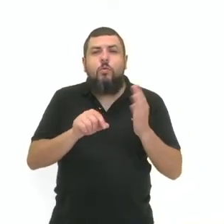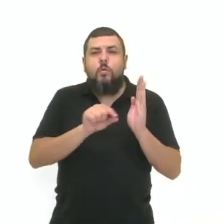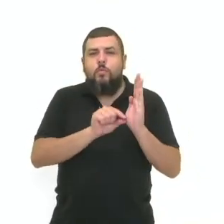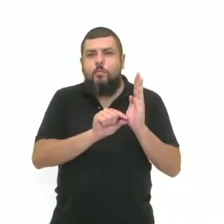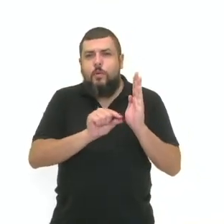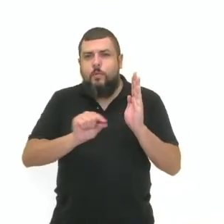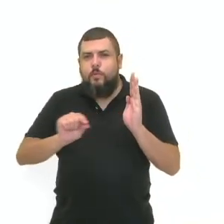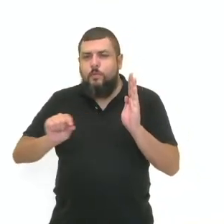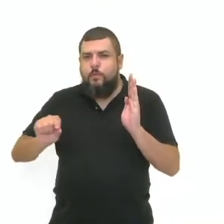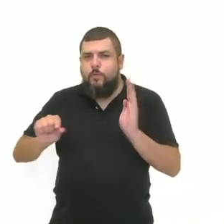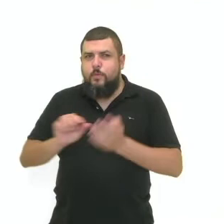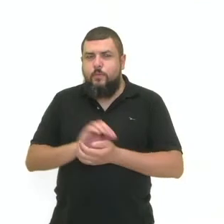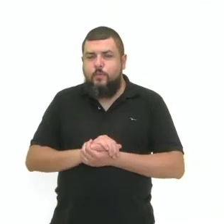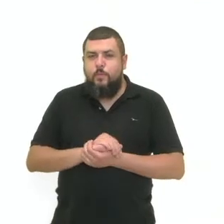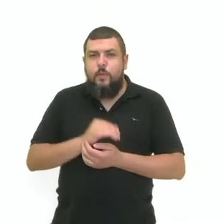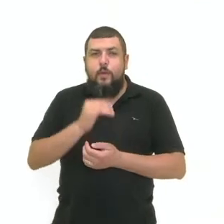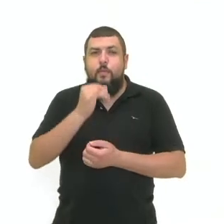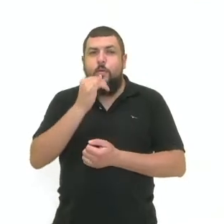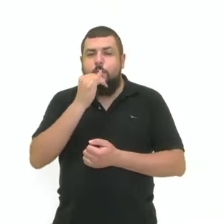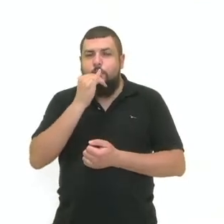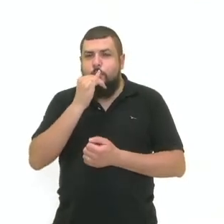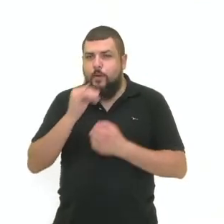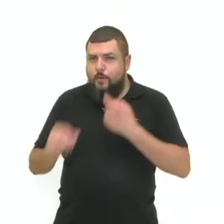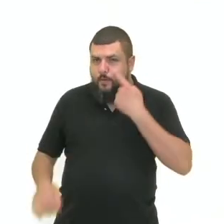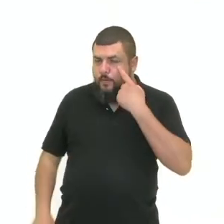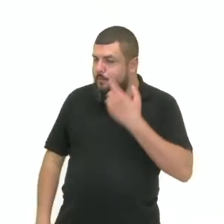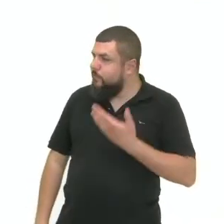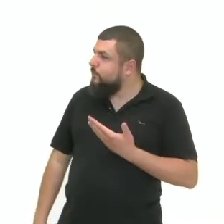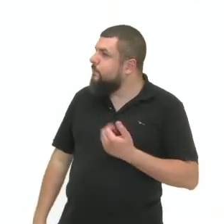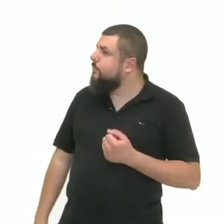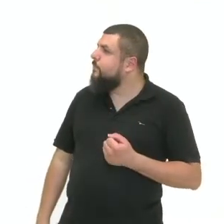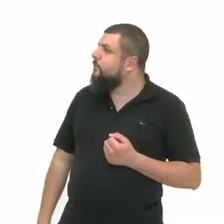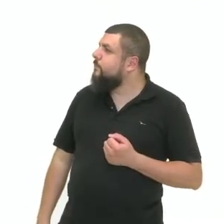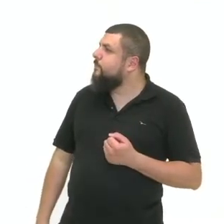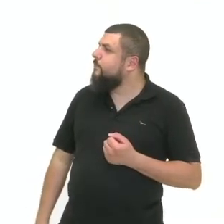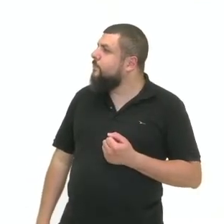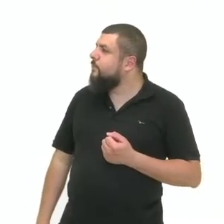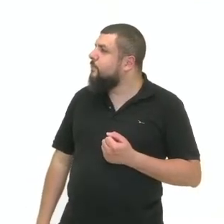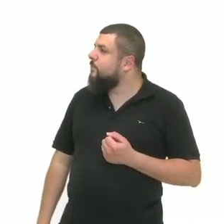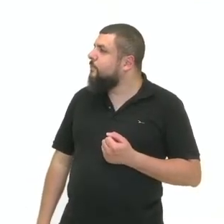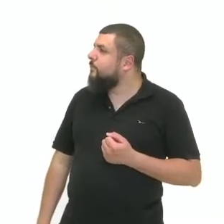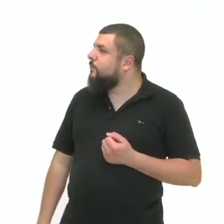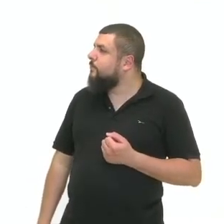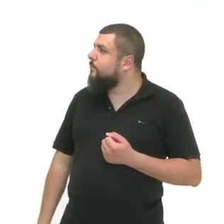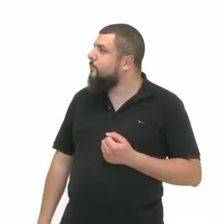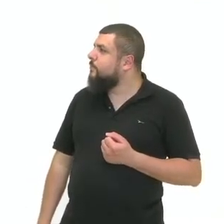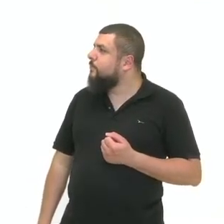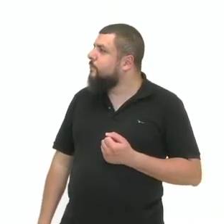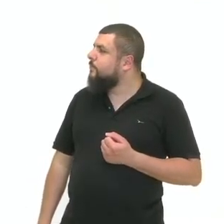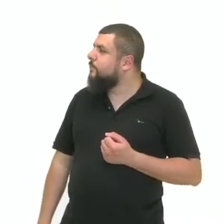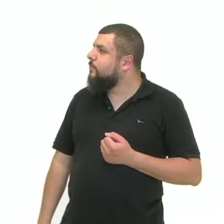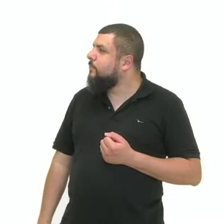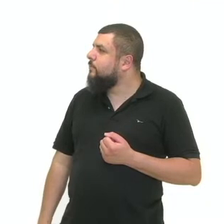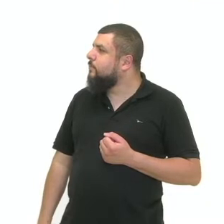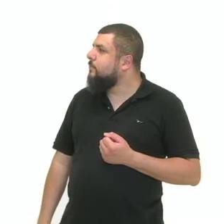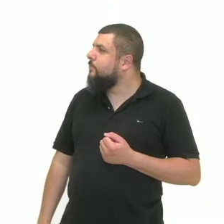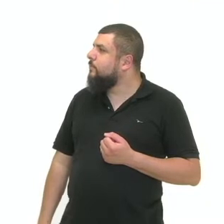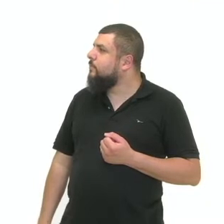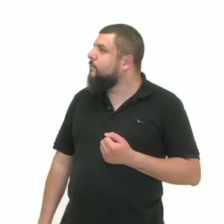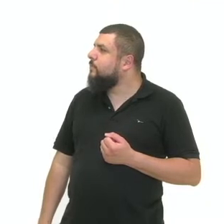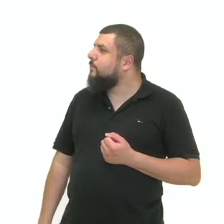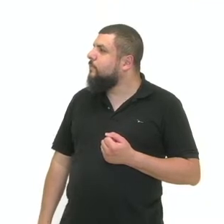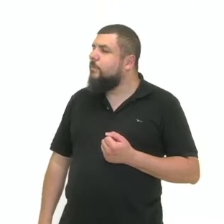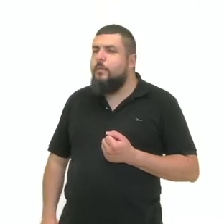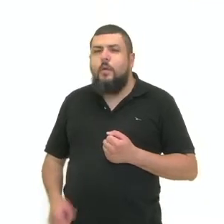exemplo do triângulo. Eu posso resolver ele de duas formas, usando então a soma